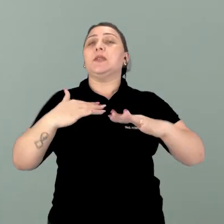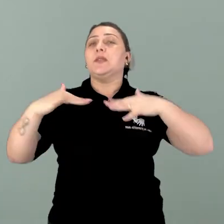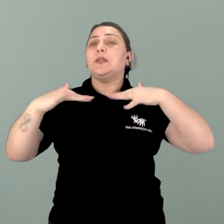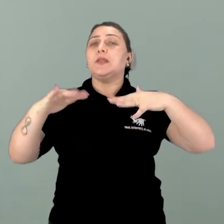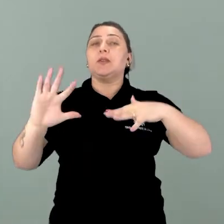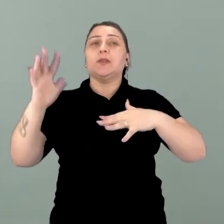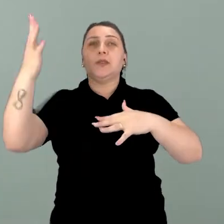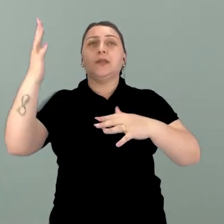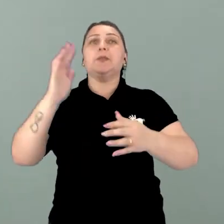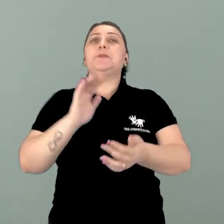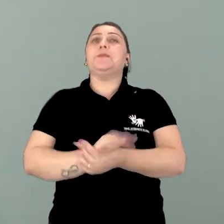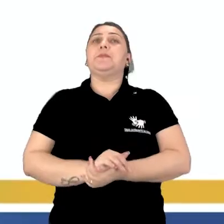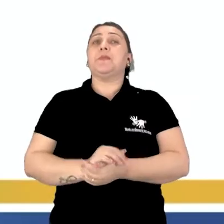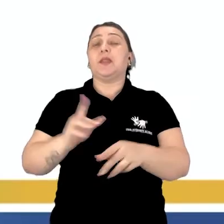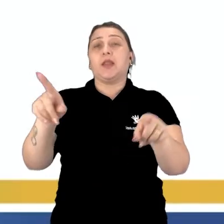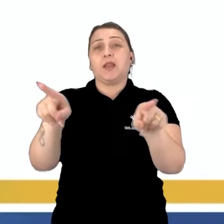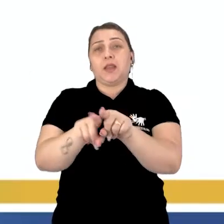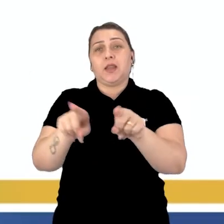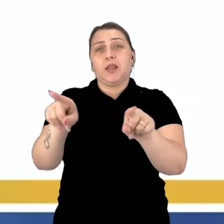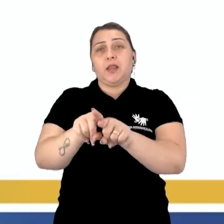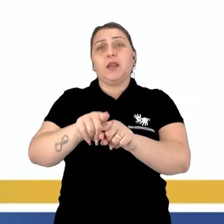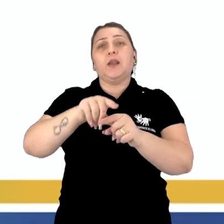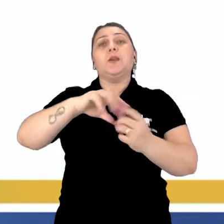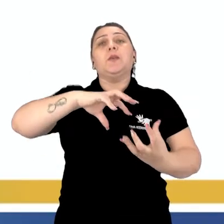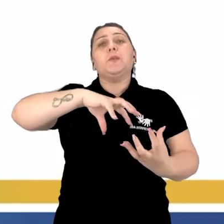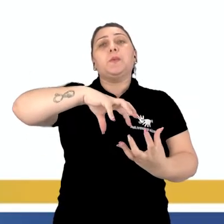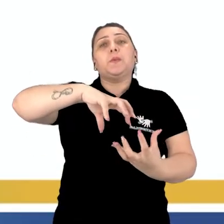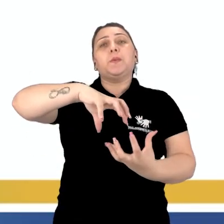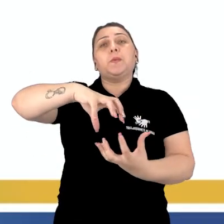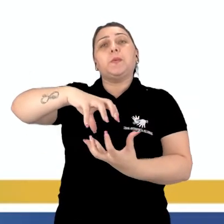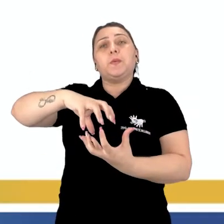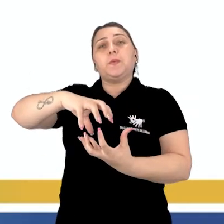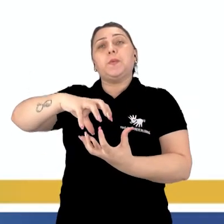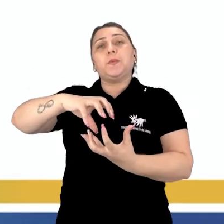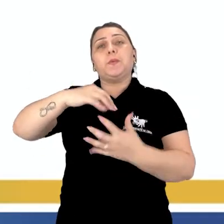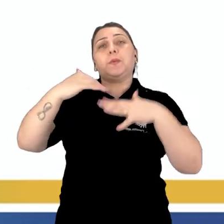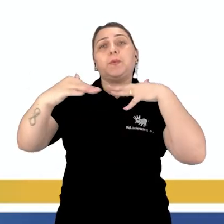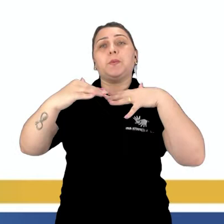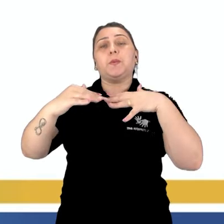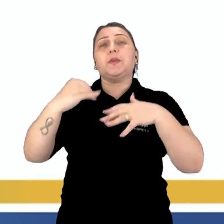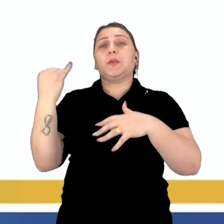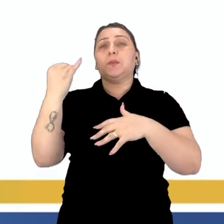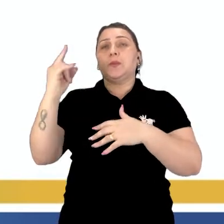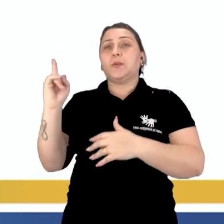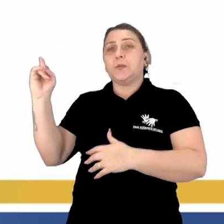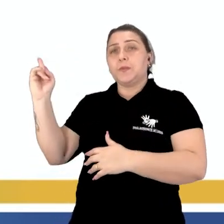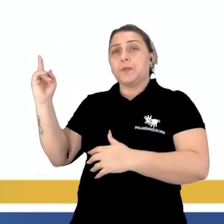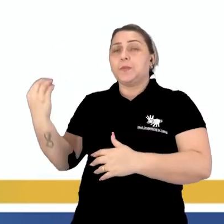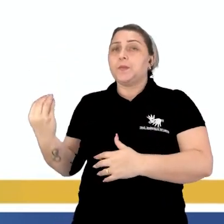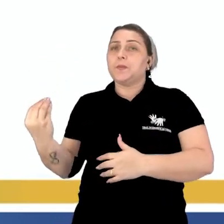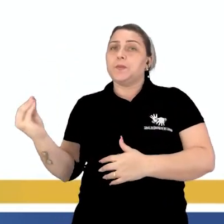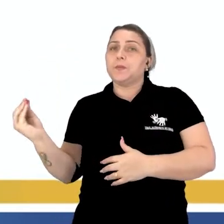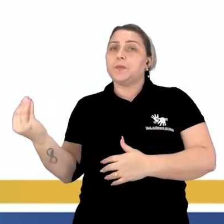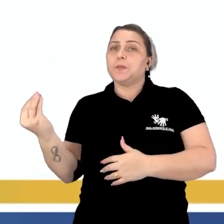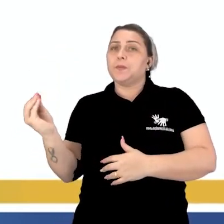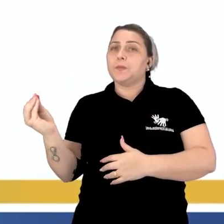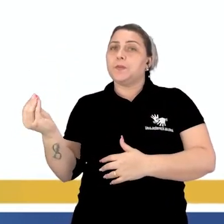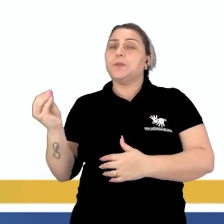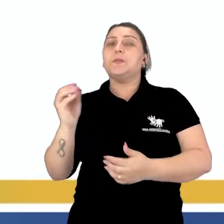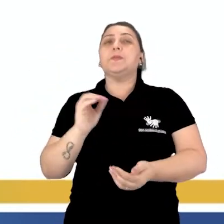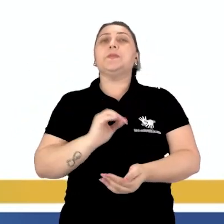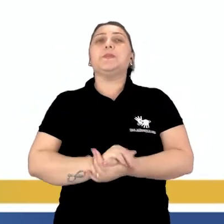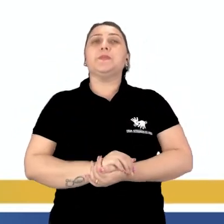acontecendo. Além do movimento de translação, outro movimento que é importante que a gente conheça é o movimento de